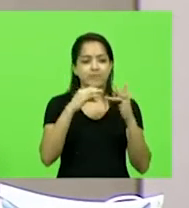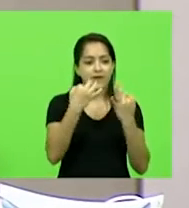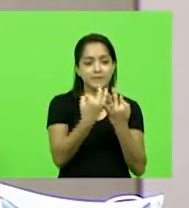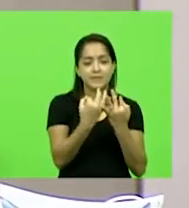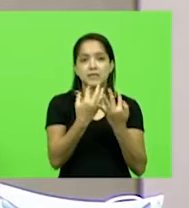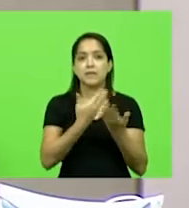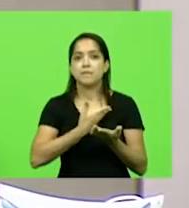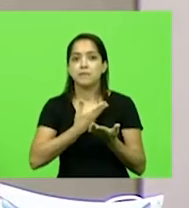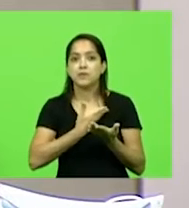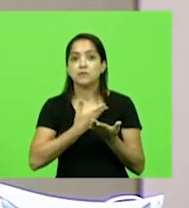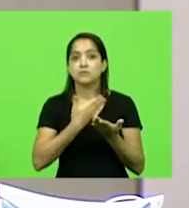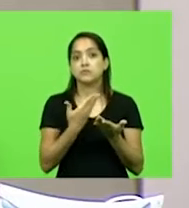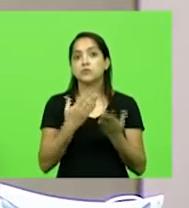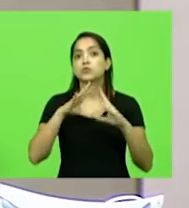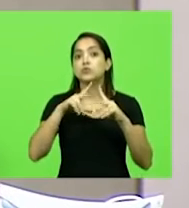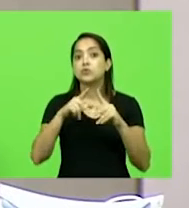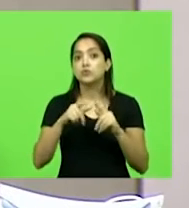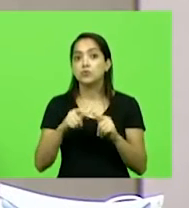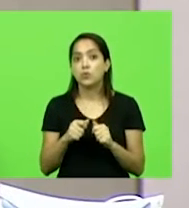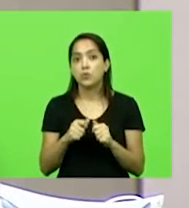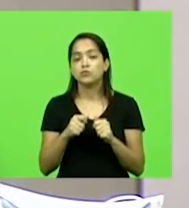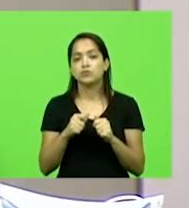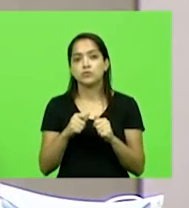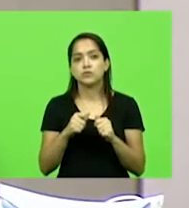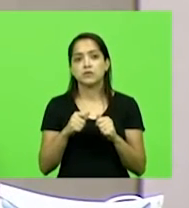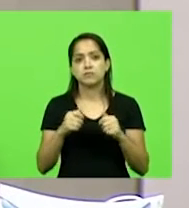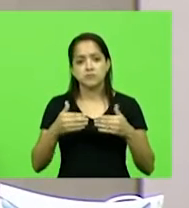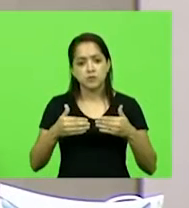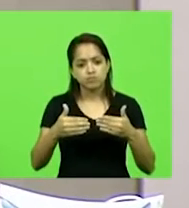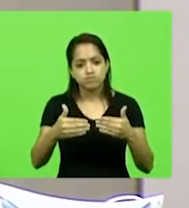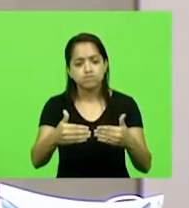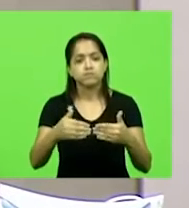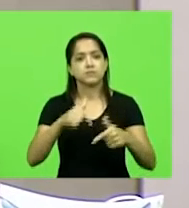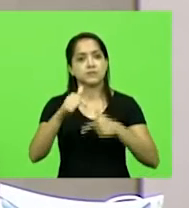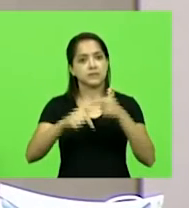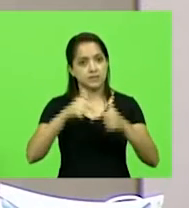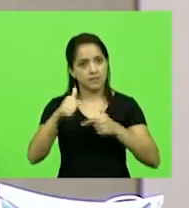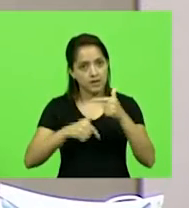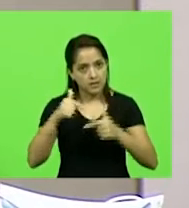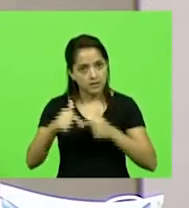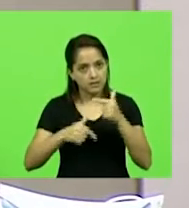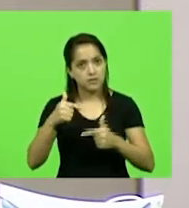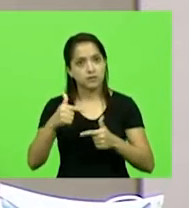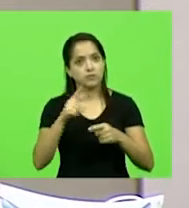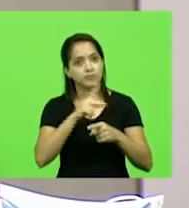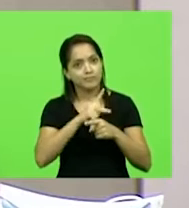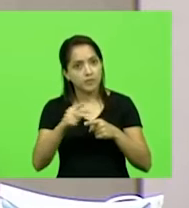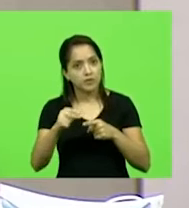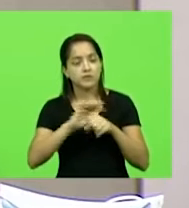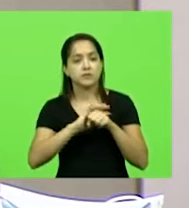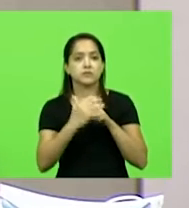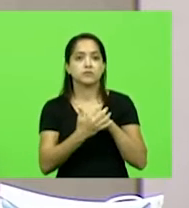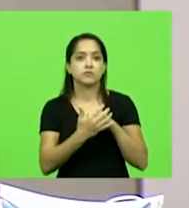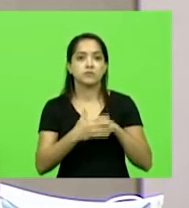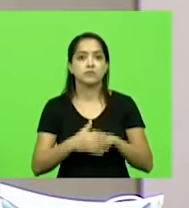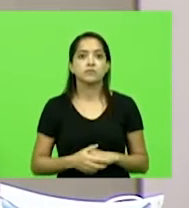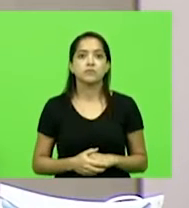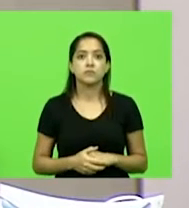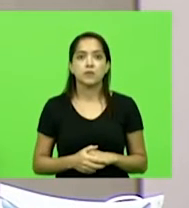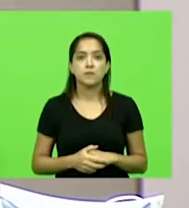e por todos os que estão na linha de frente no combate à pandemia peço a todos